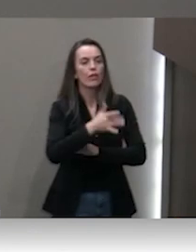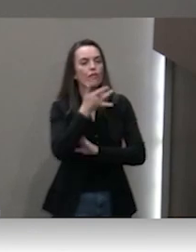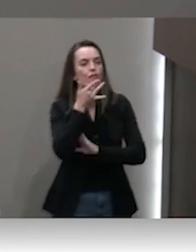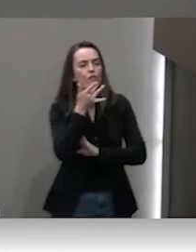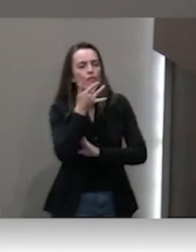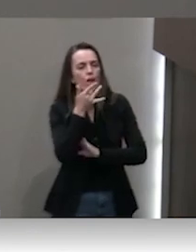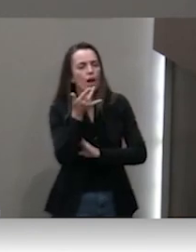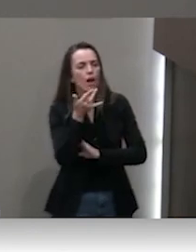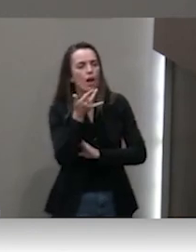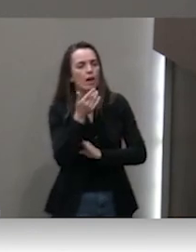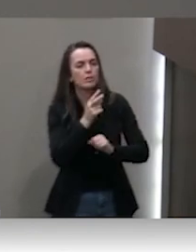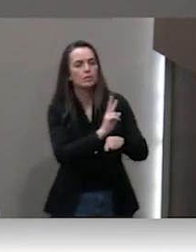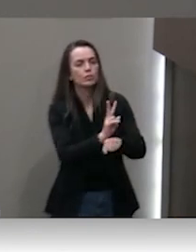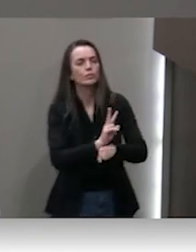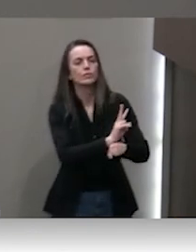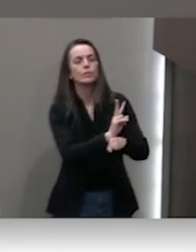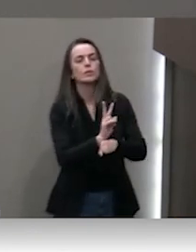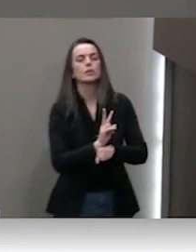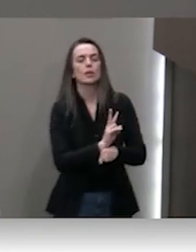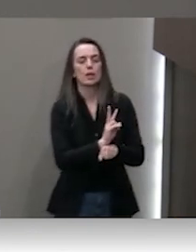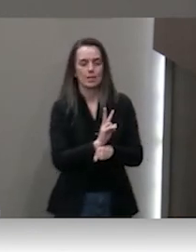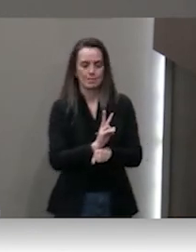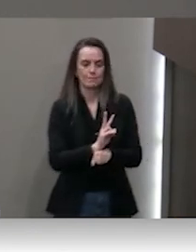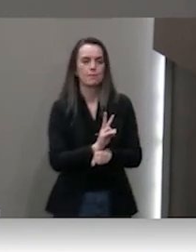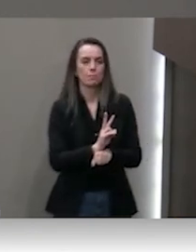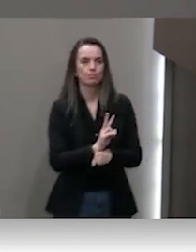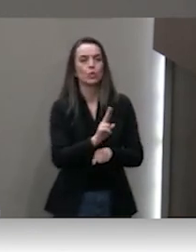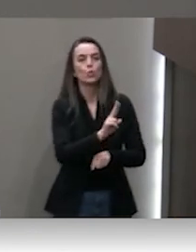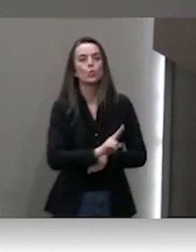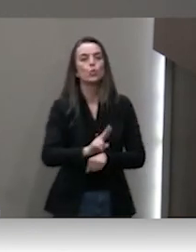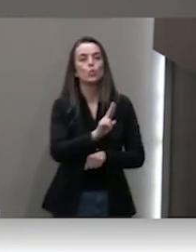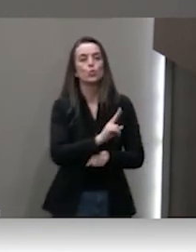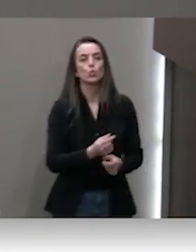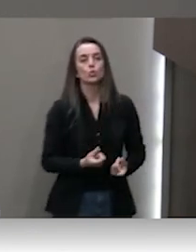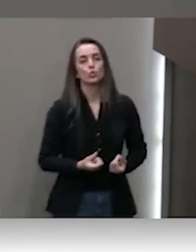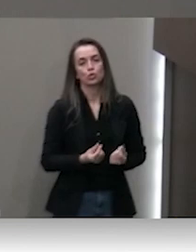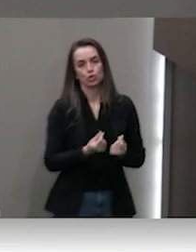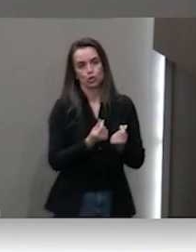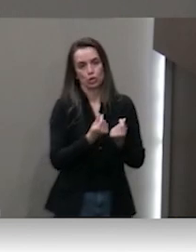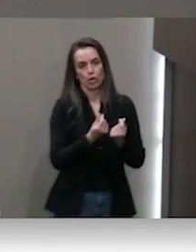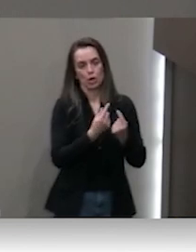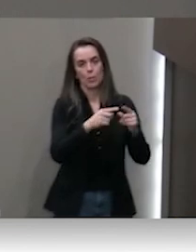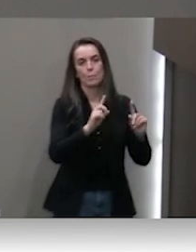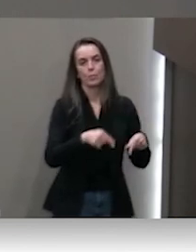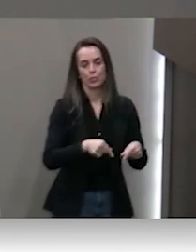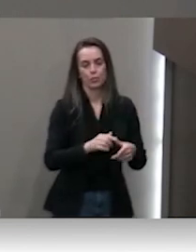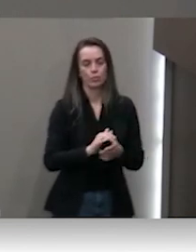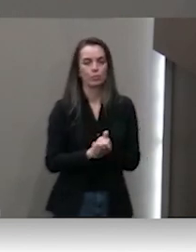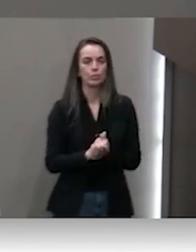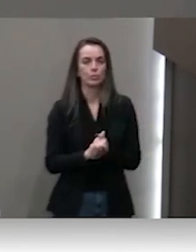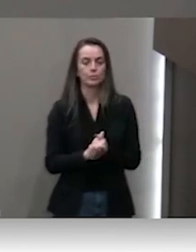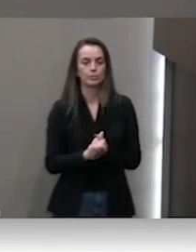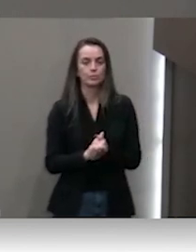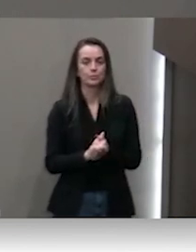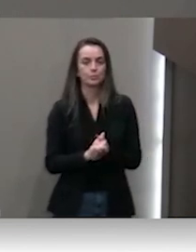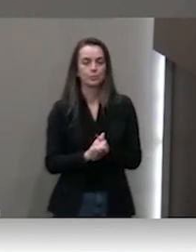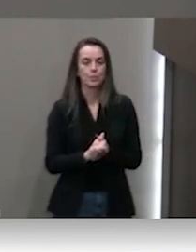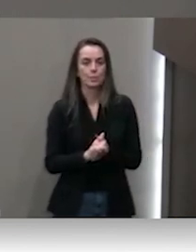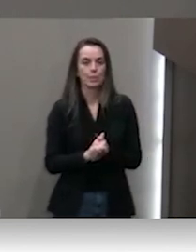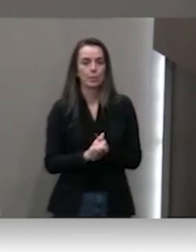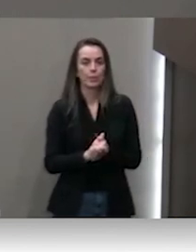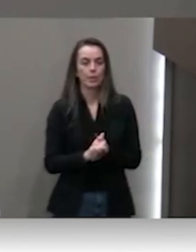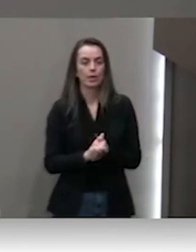nada a fiscalização da utilização do dinheiro público. Aqui o senhor trata de 2 assuntos. A questão